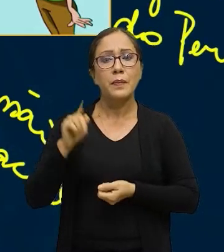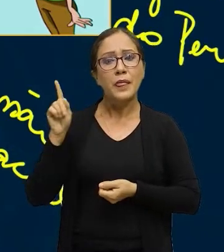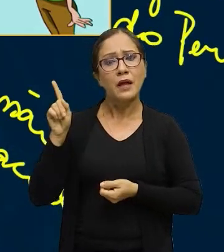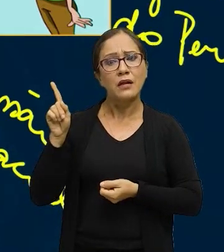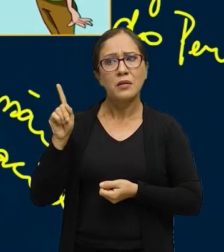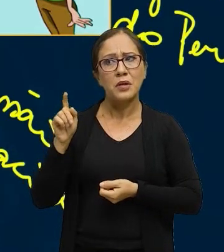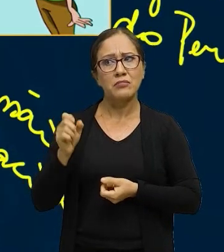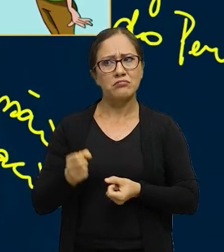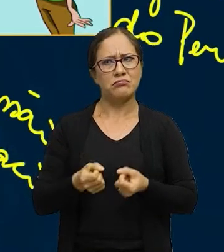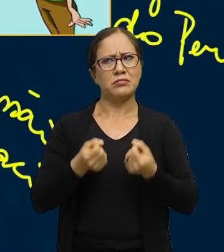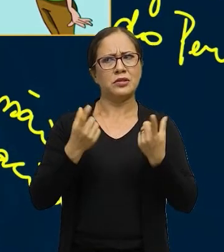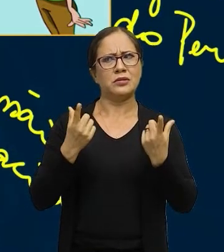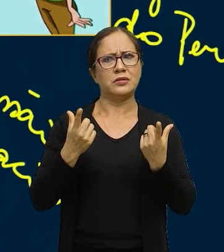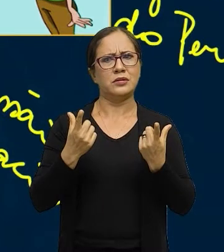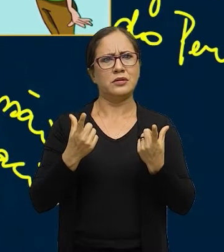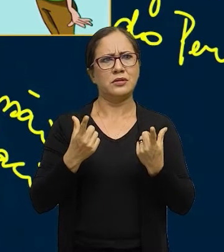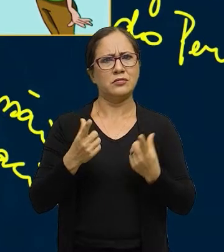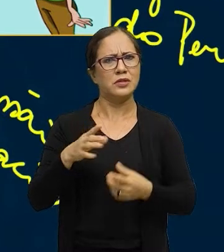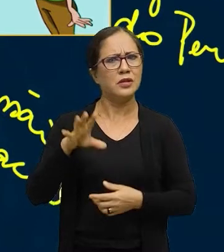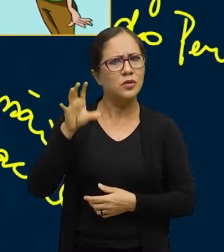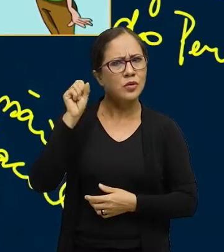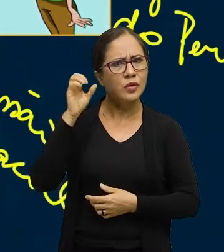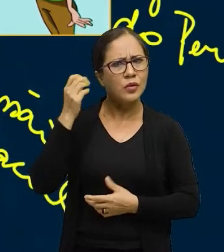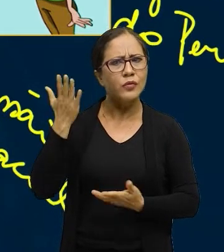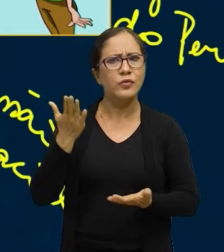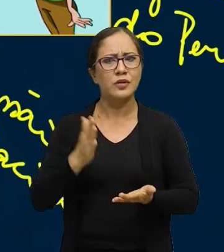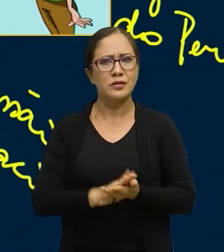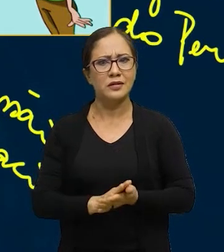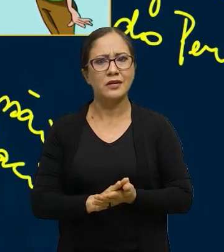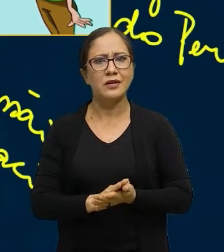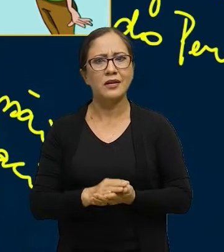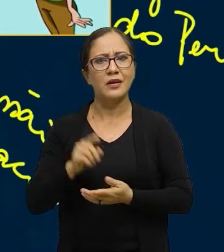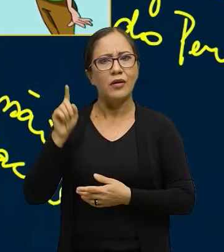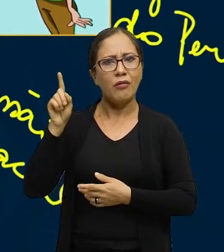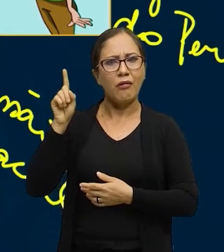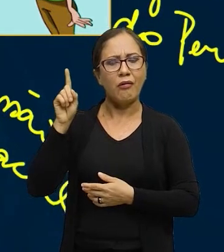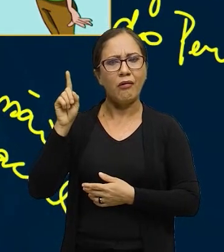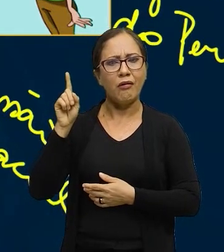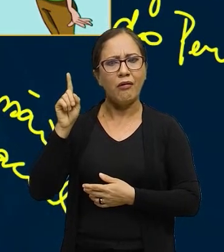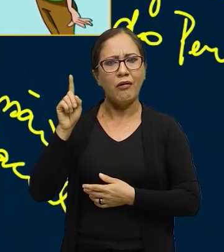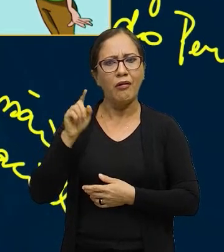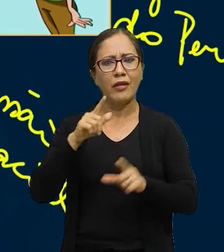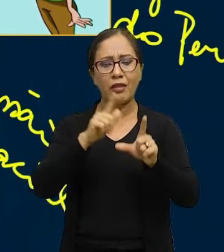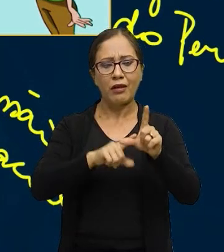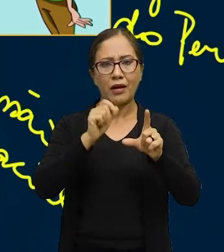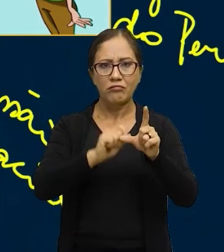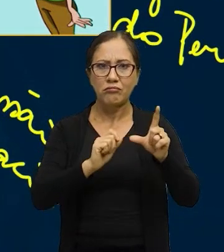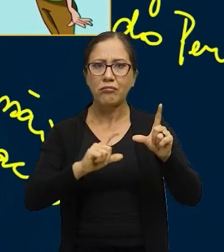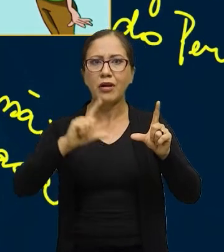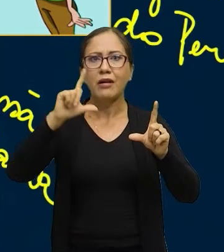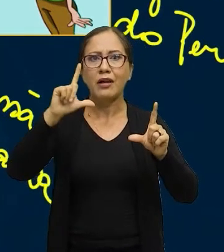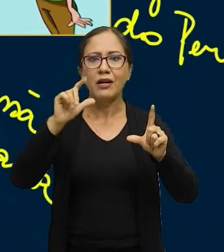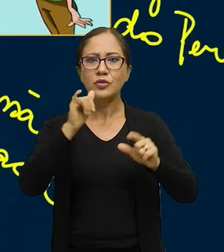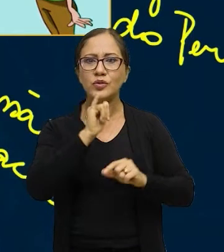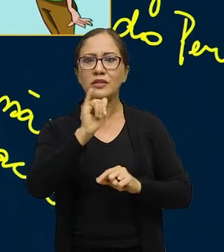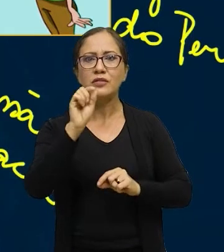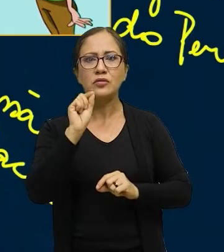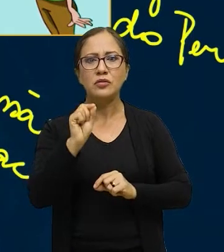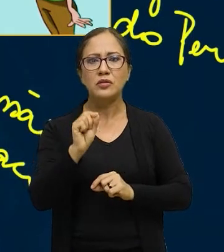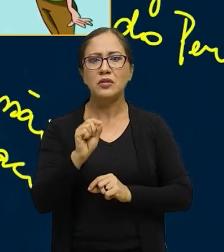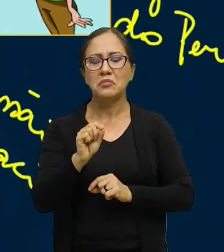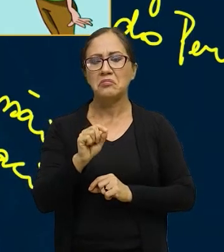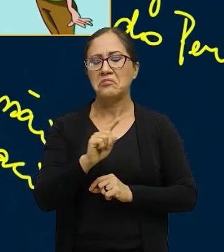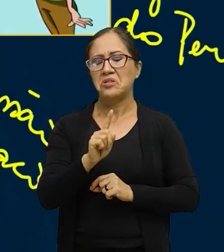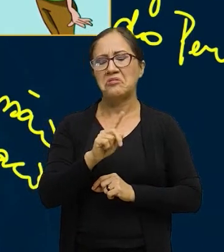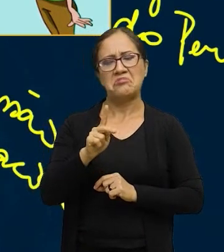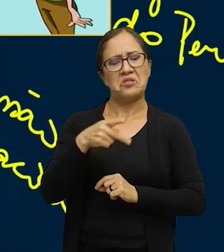meio estranho, só ouvindo. Ele acredita que estava falando bem alto, olha a letra maior, inclusive. E o que, que ele diz aqui? Eu não